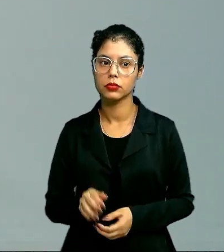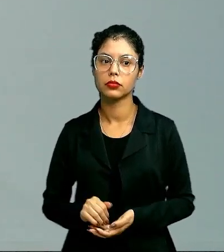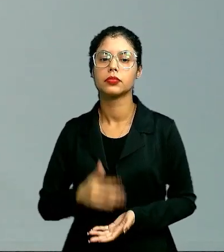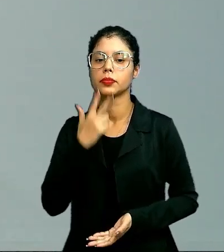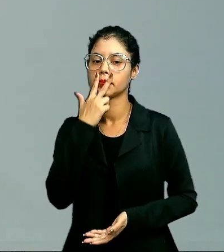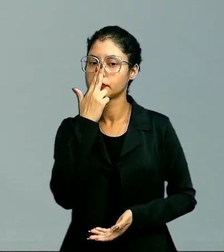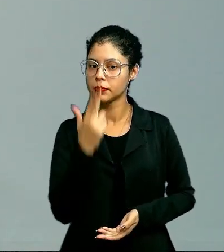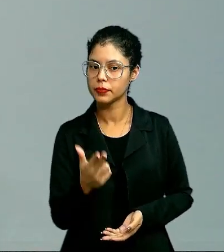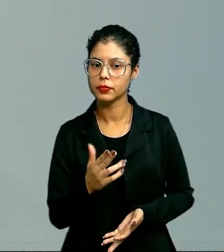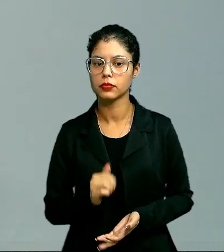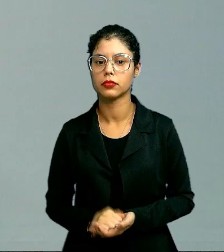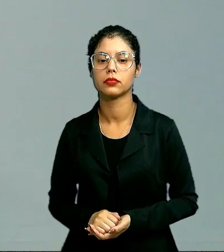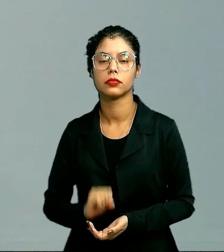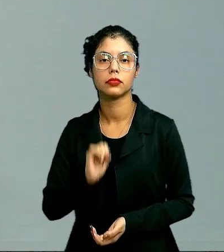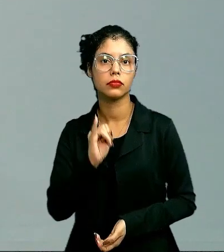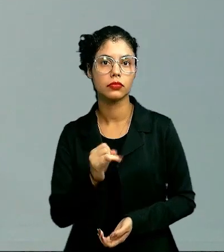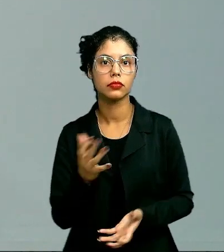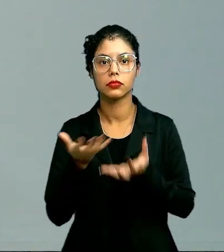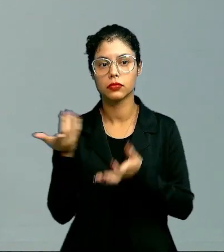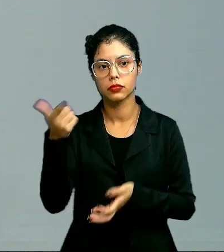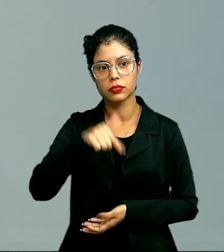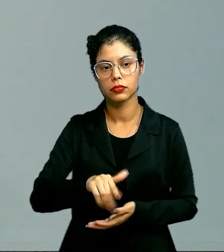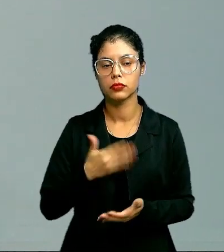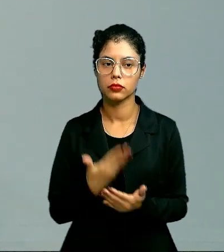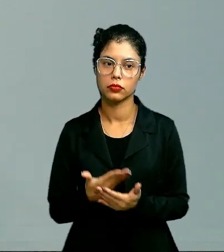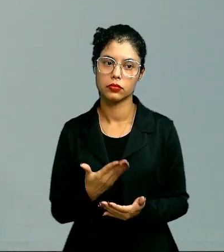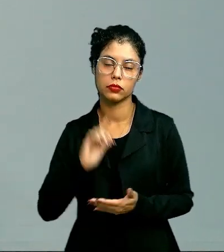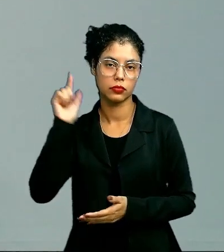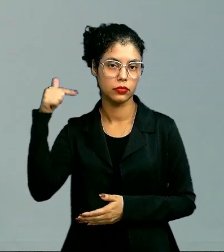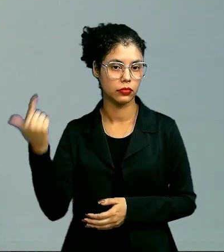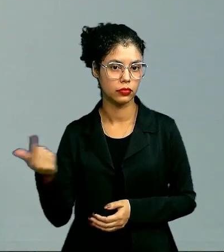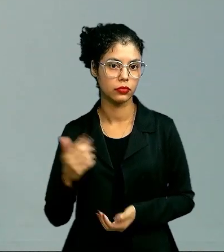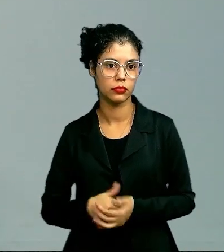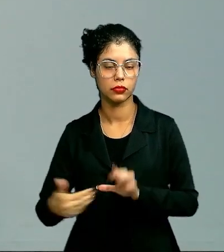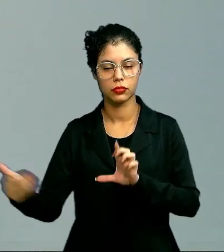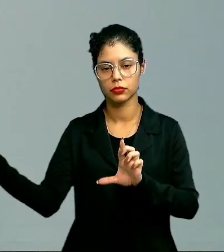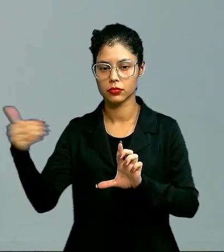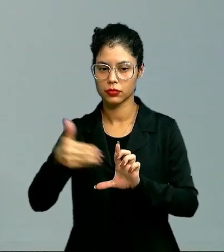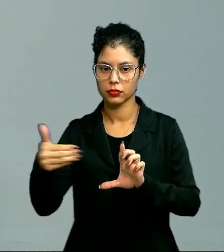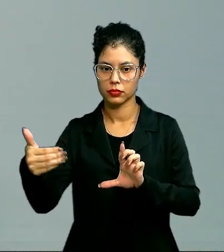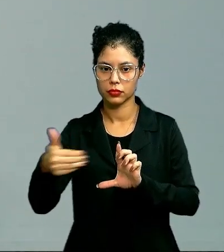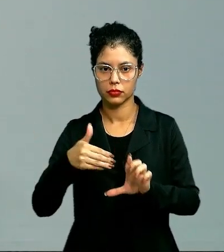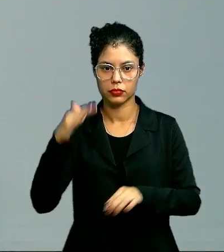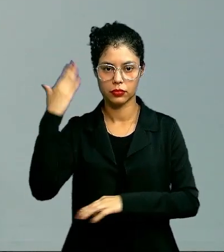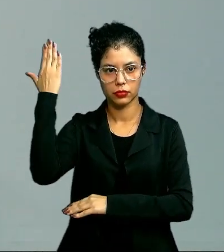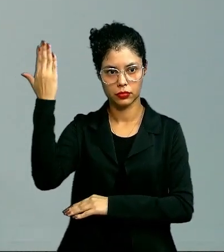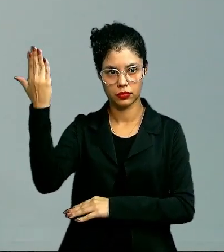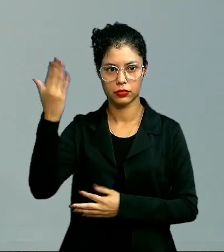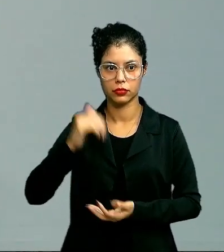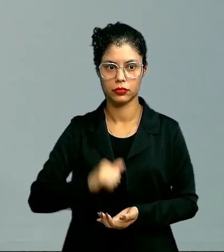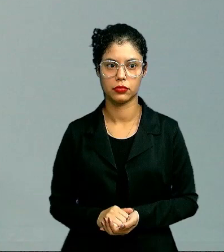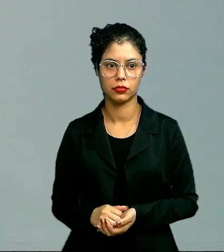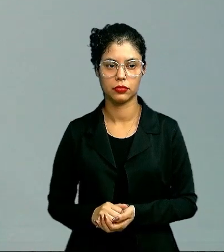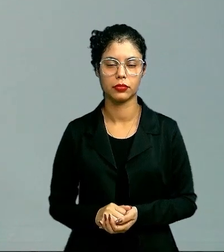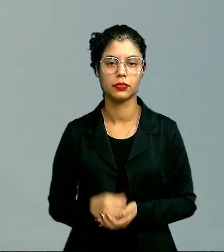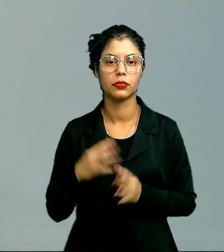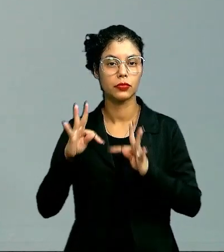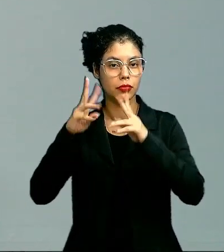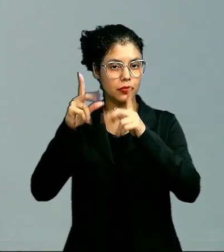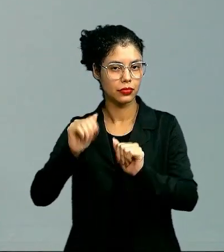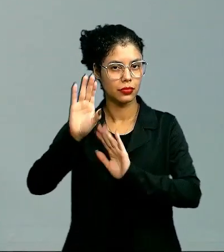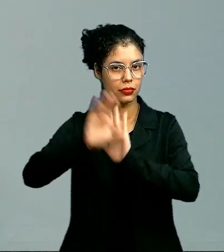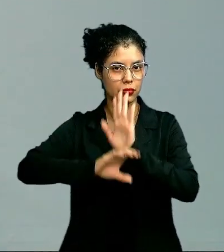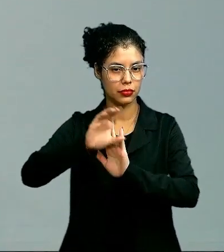semelhantes e se você quer Rever essa aula ou outras Acesse as nossas plataformas e Fique por dentro